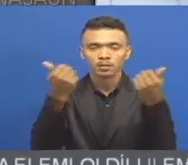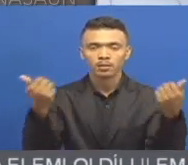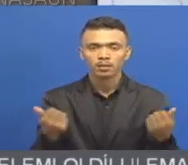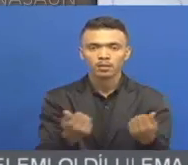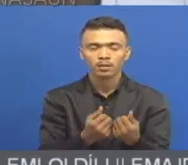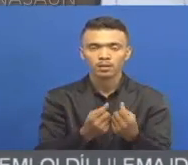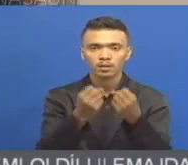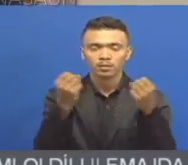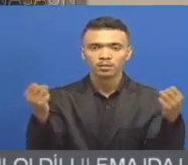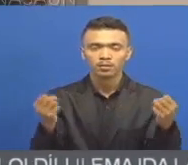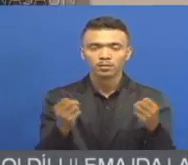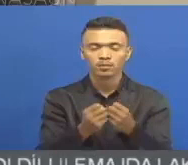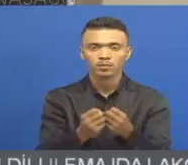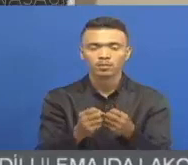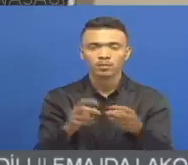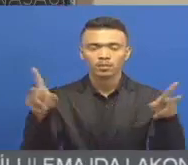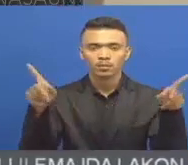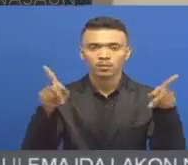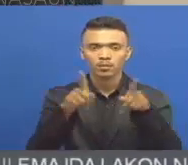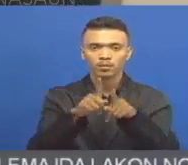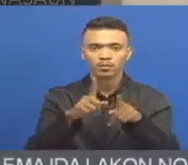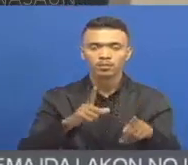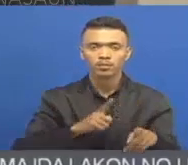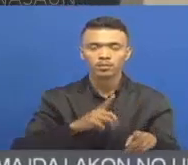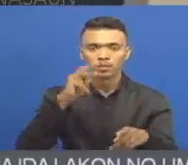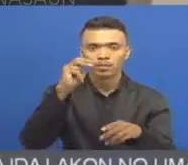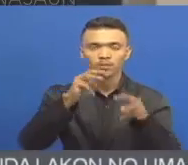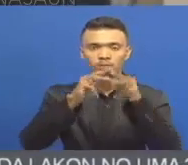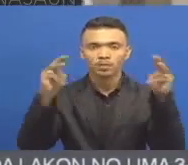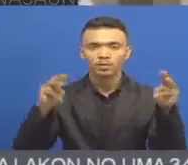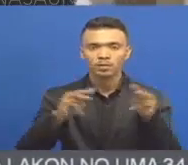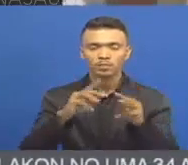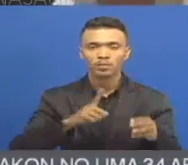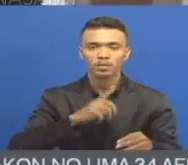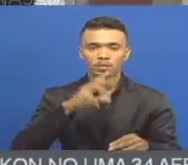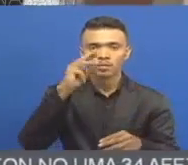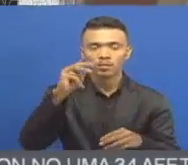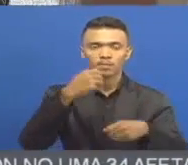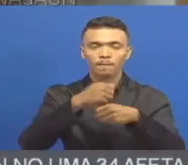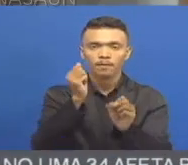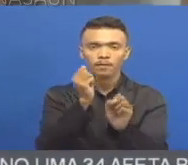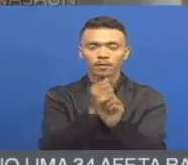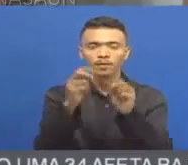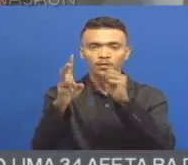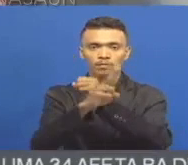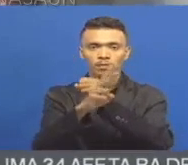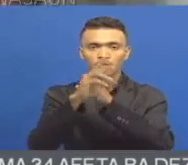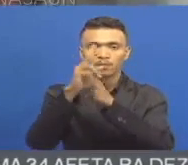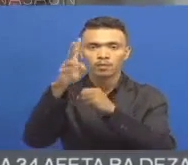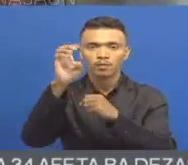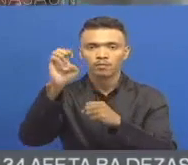Codo, Sucumahina 2, posto administrativo Lautem, município Lautem, onde resulta vítima